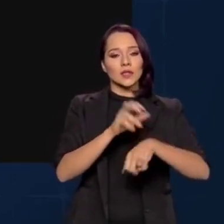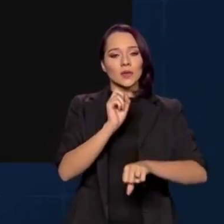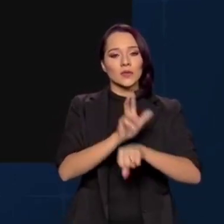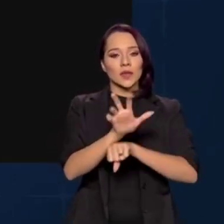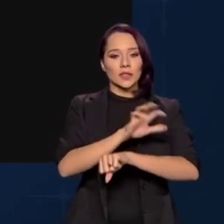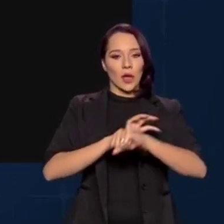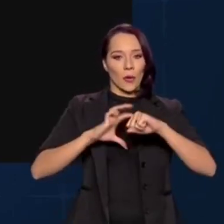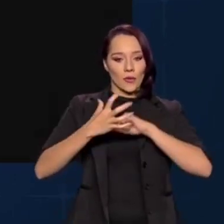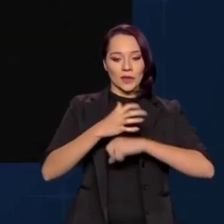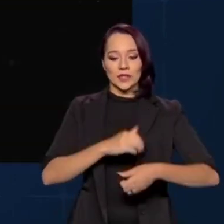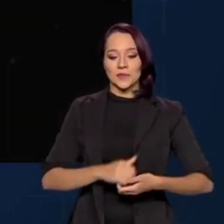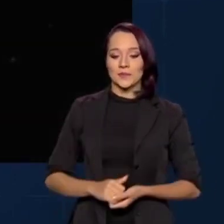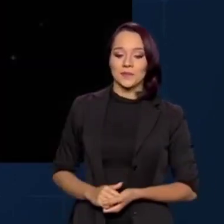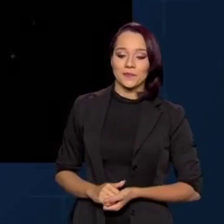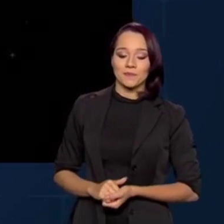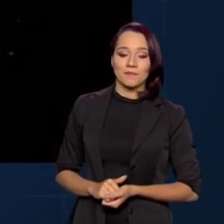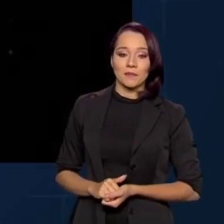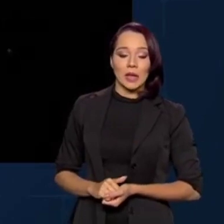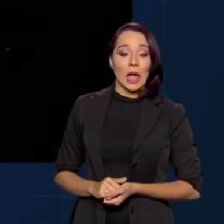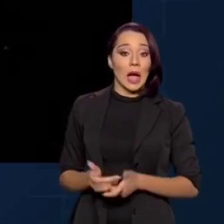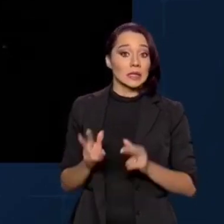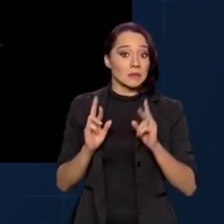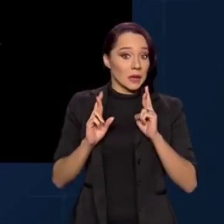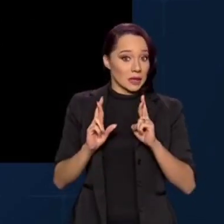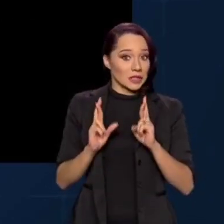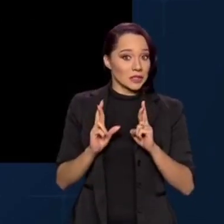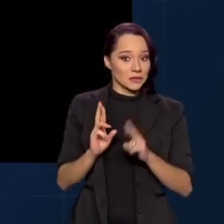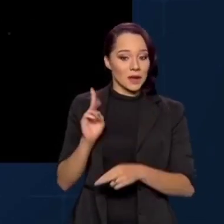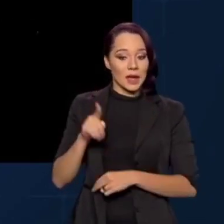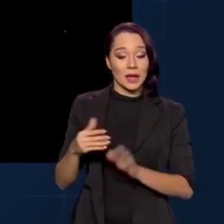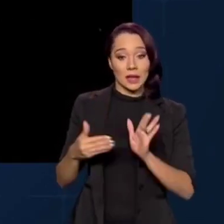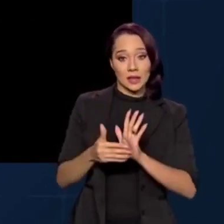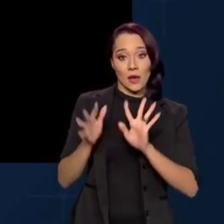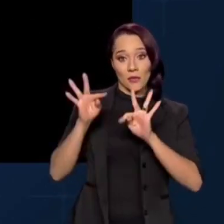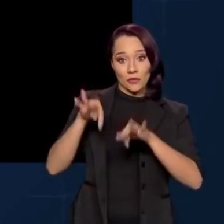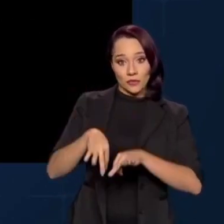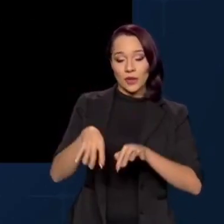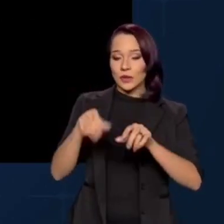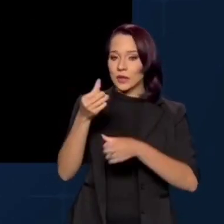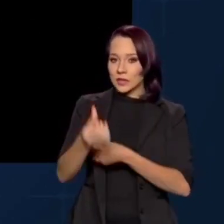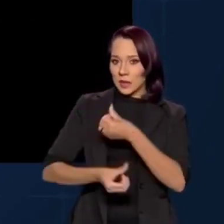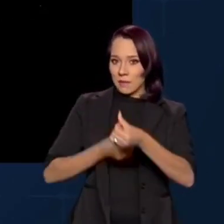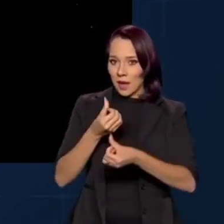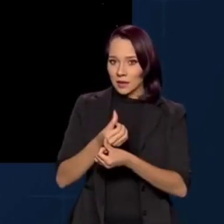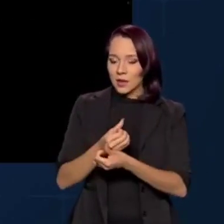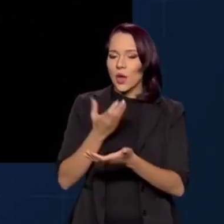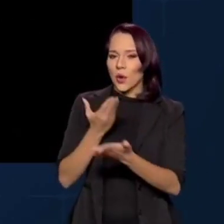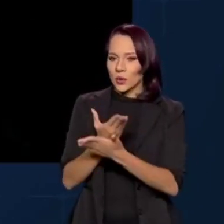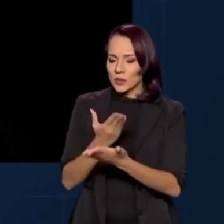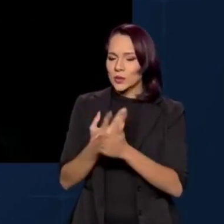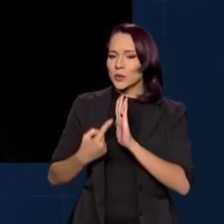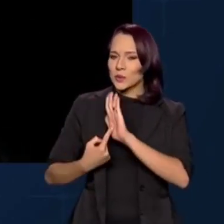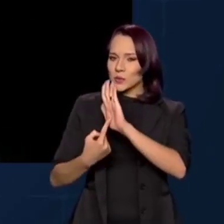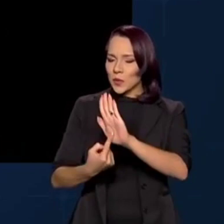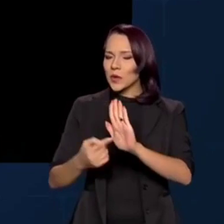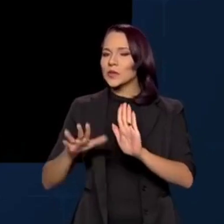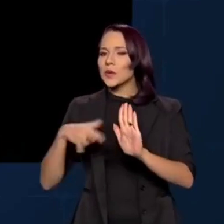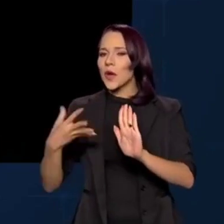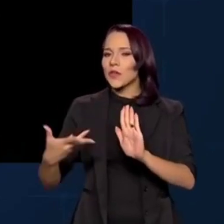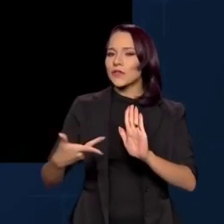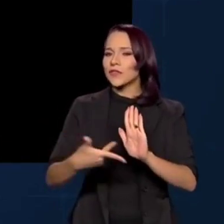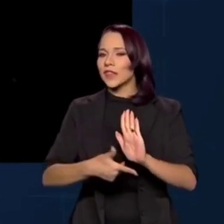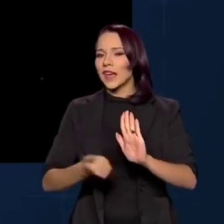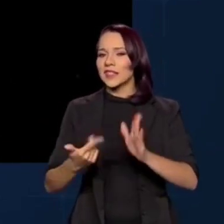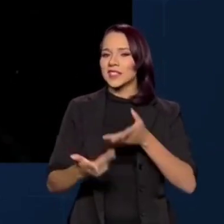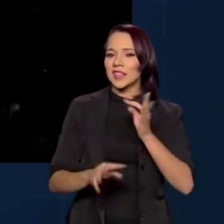da Covid-19. A expectativa é que até o fim deste semestre, os estudos apontem a eficácia